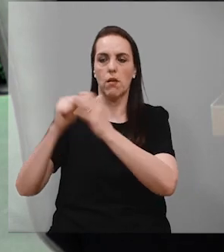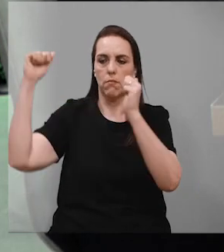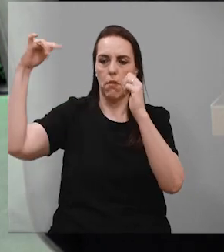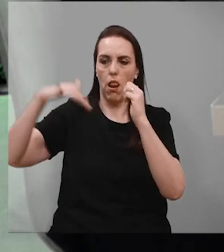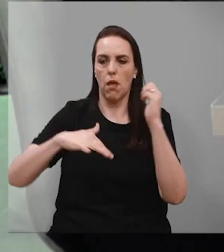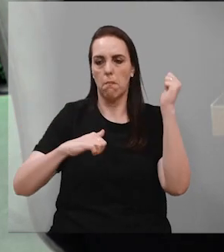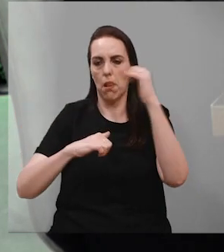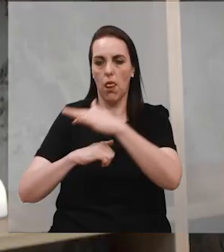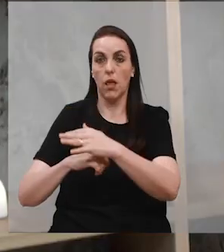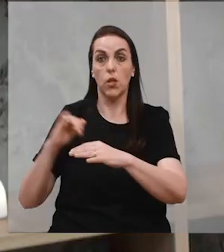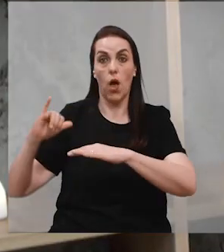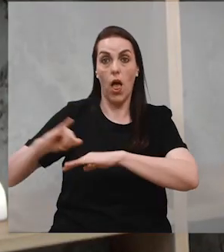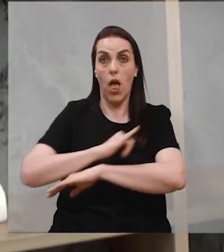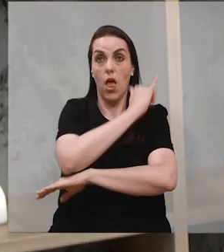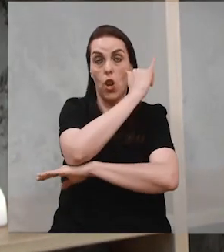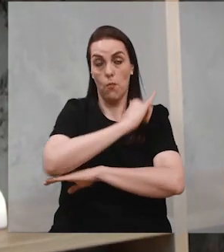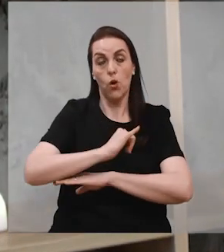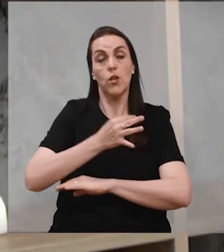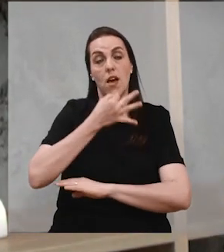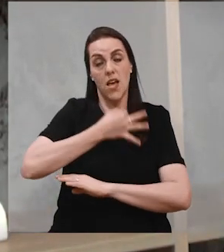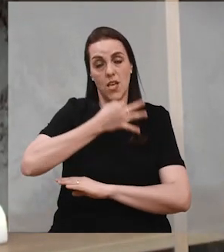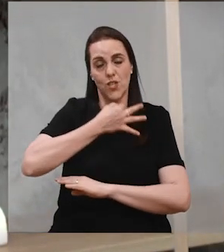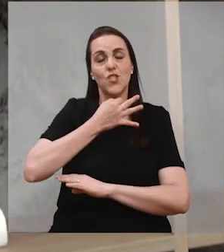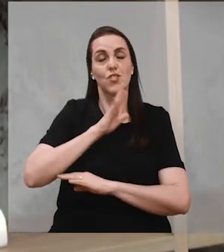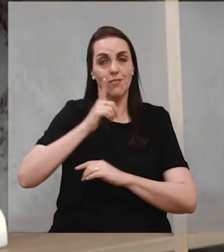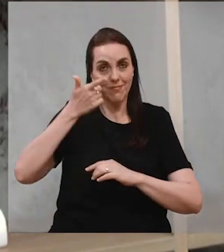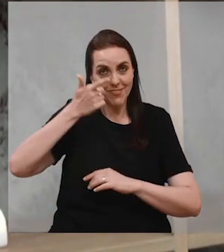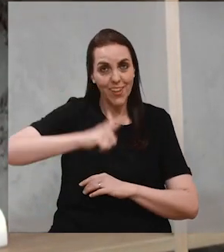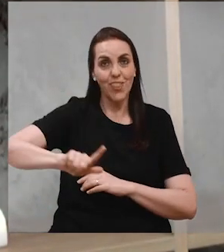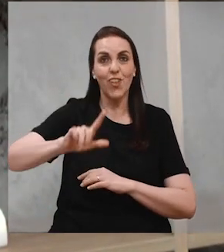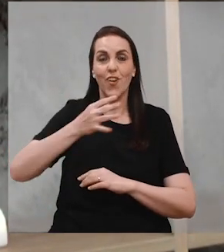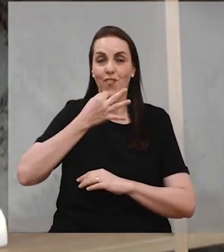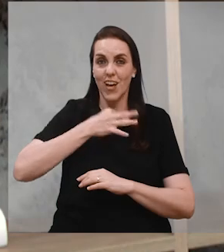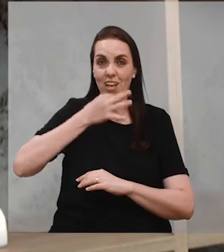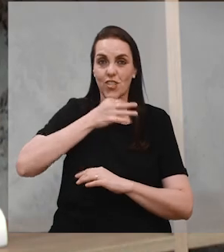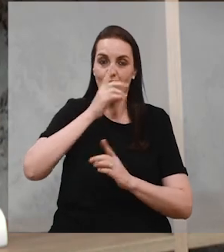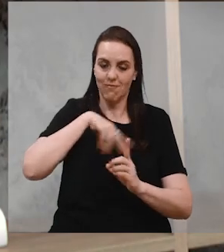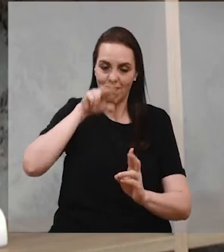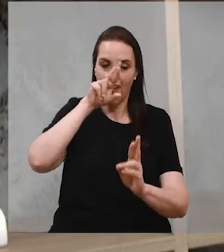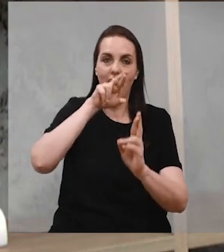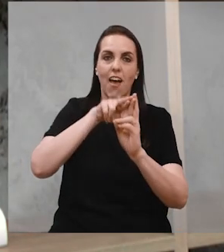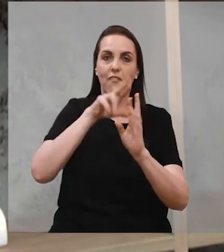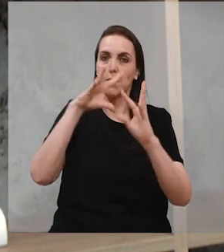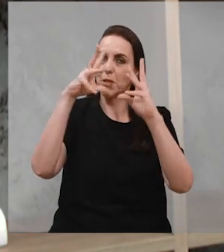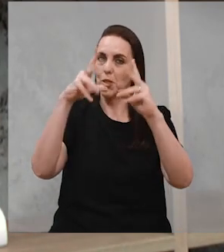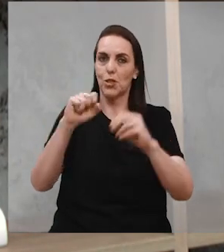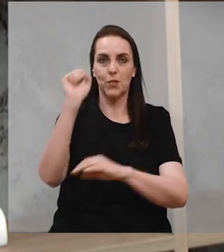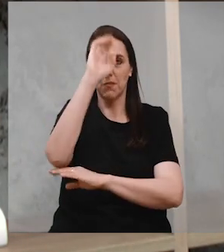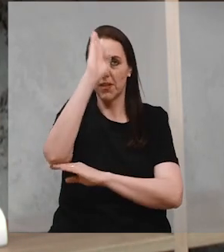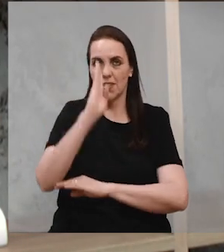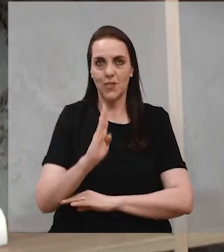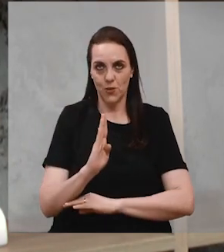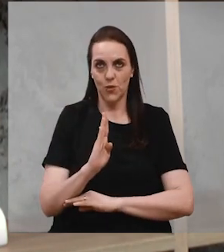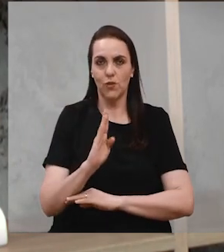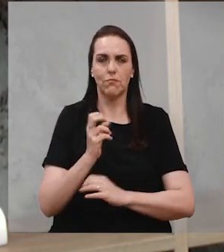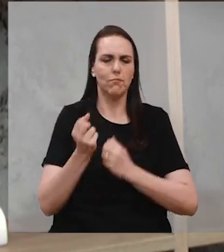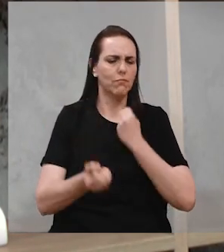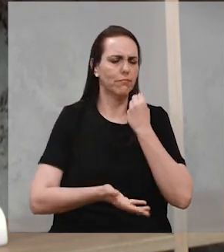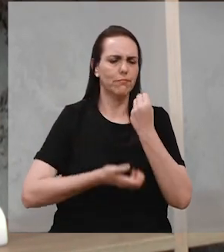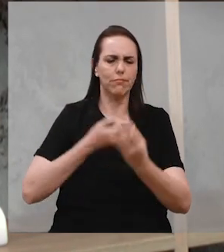aos bloqueios terrestres, então o aeroporto de Caxias do Sul, mais uma vez, Caxias do Sul foi referência para todo o